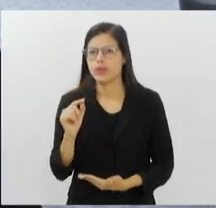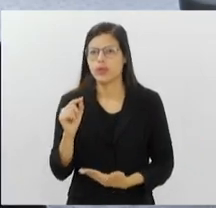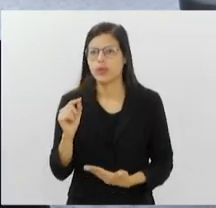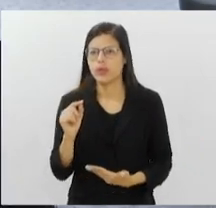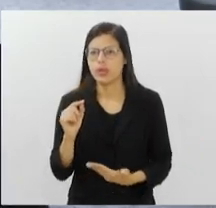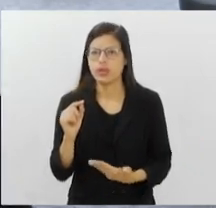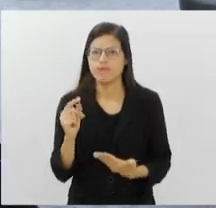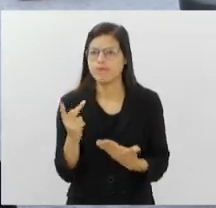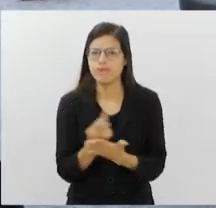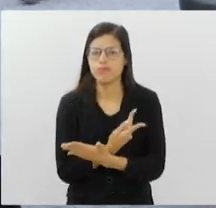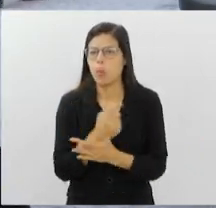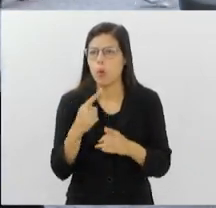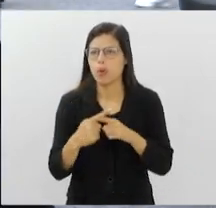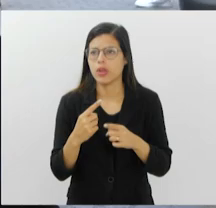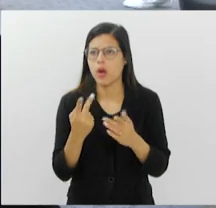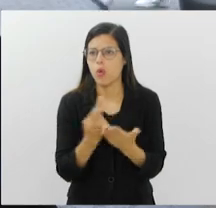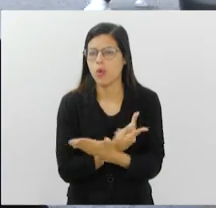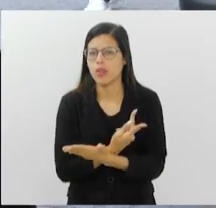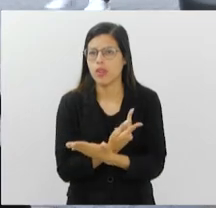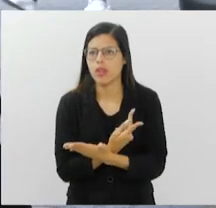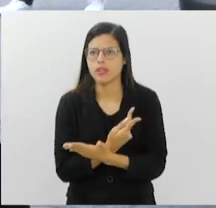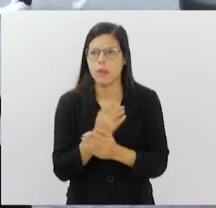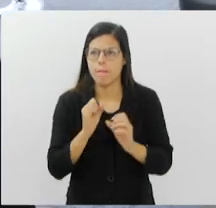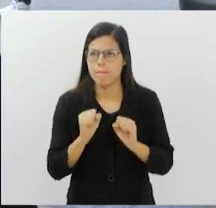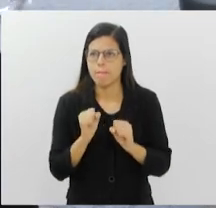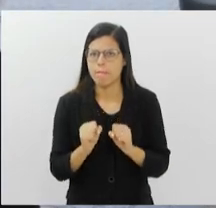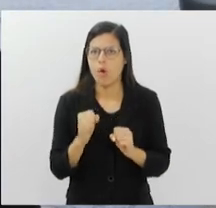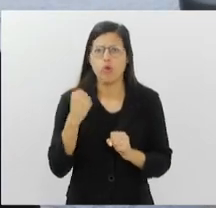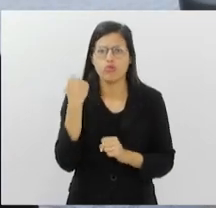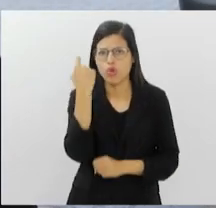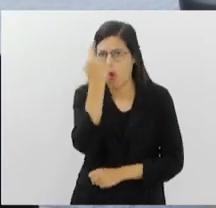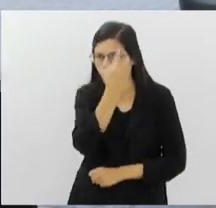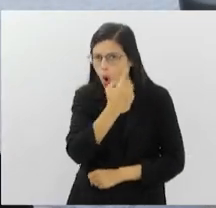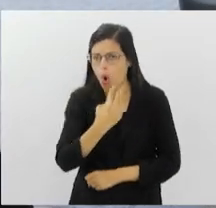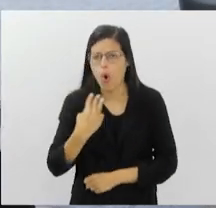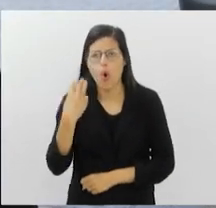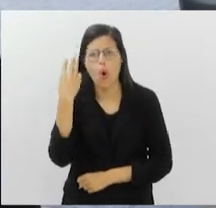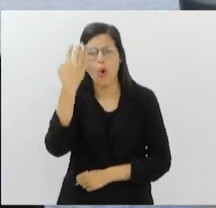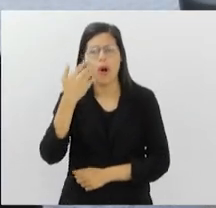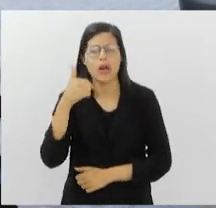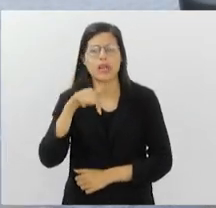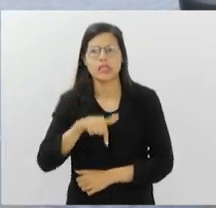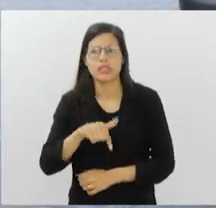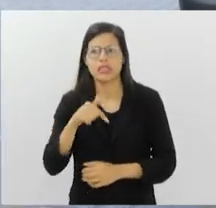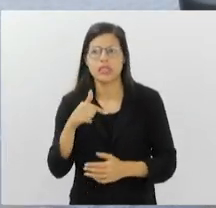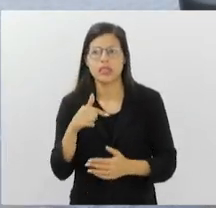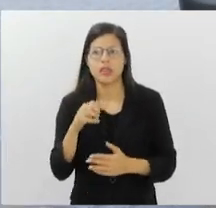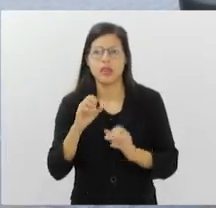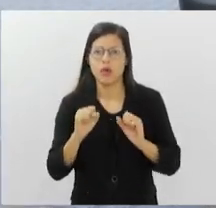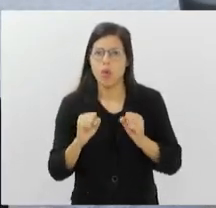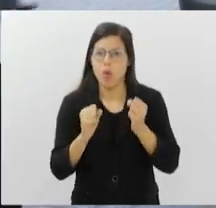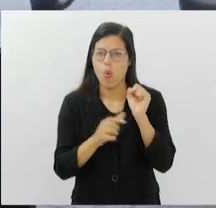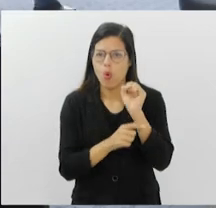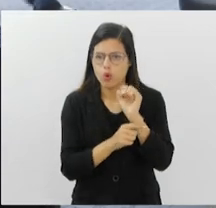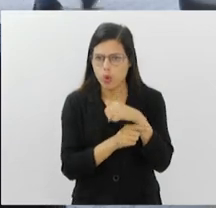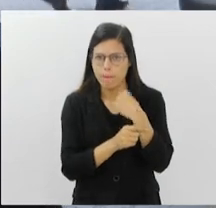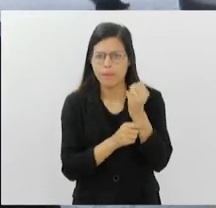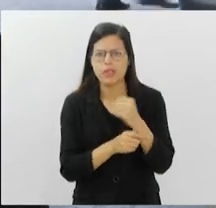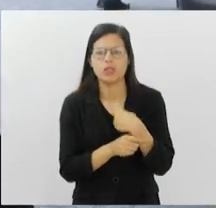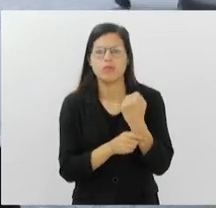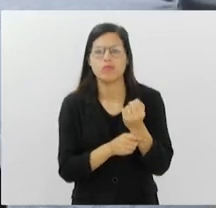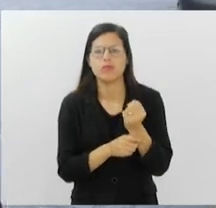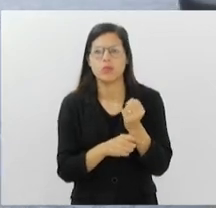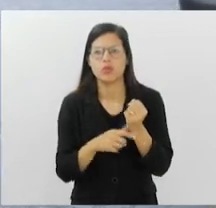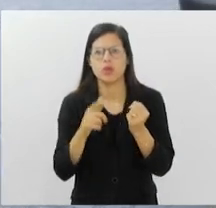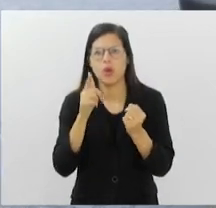eu posso ficar aqui horas. Você pode entrevistar um ortopedista, ele vai falar de sífilis. O hematologista vai falar de sífilis.